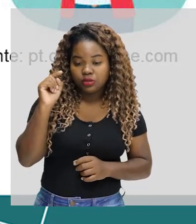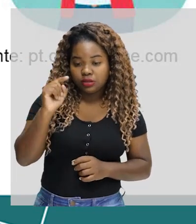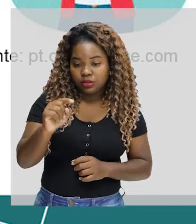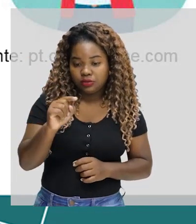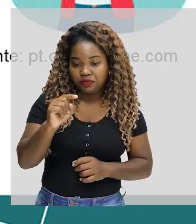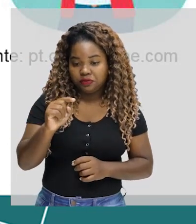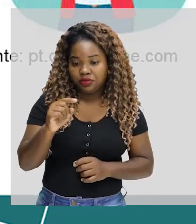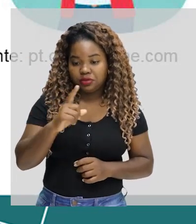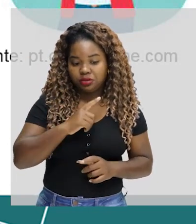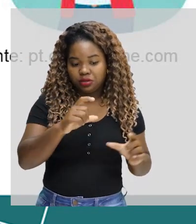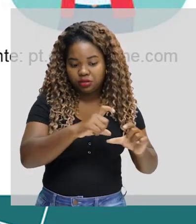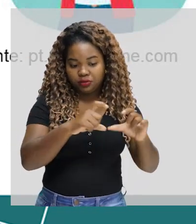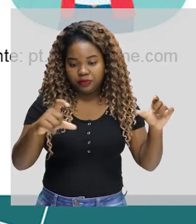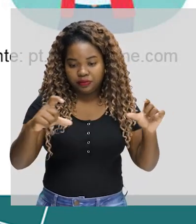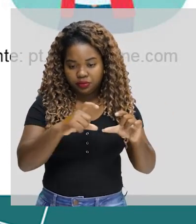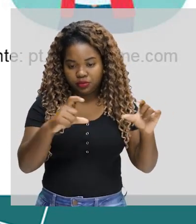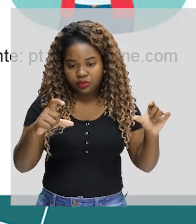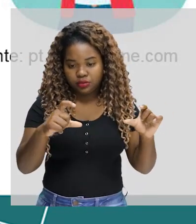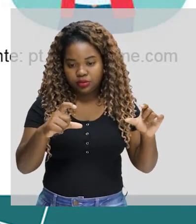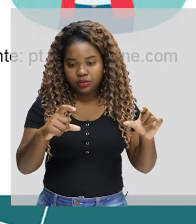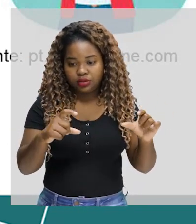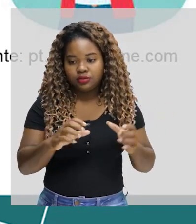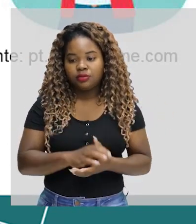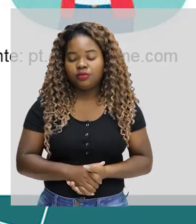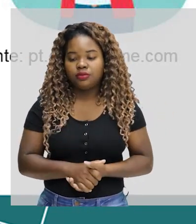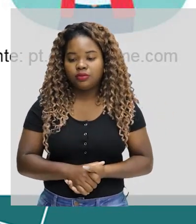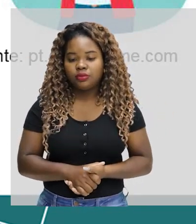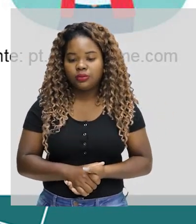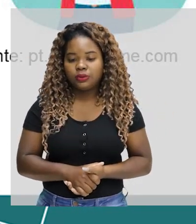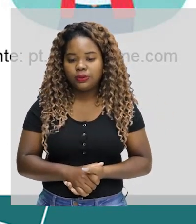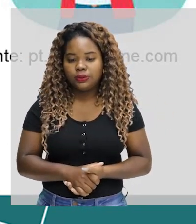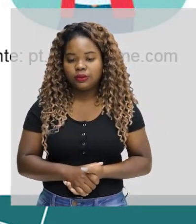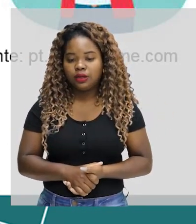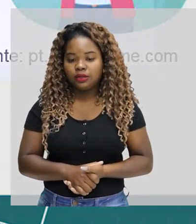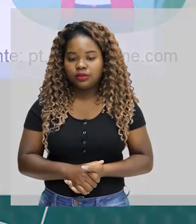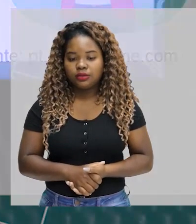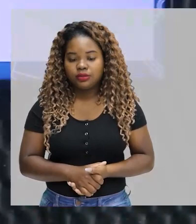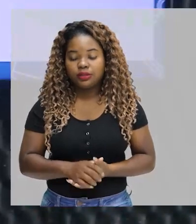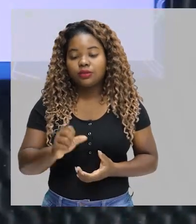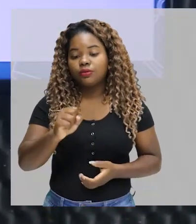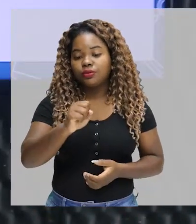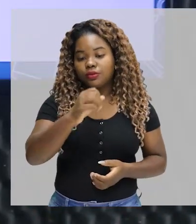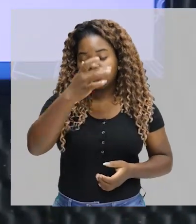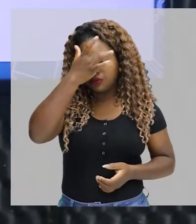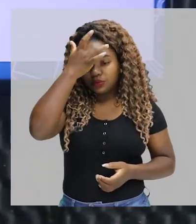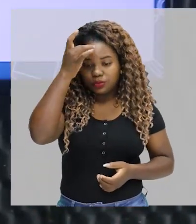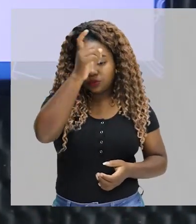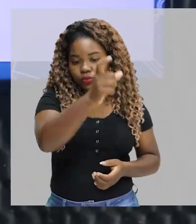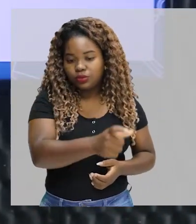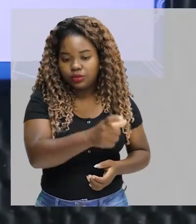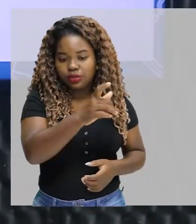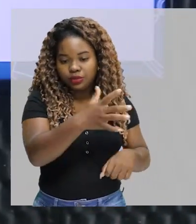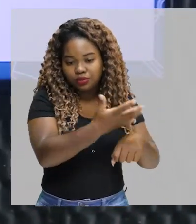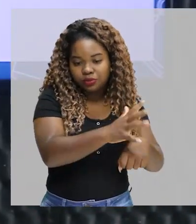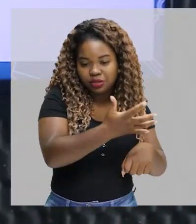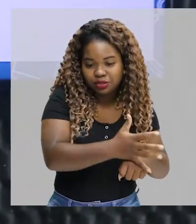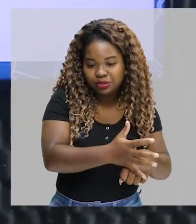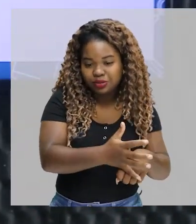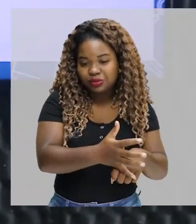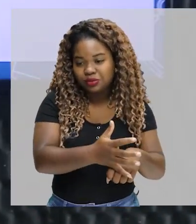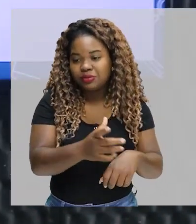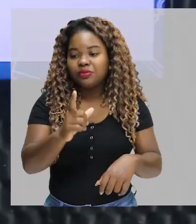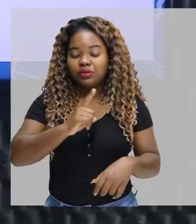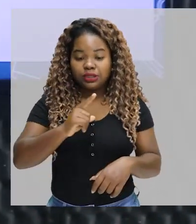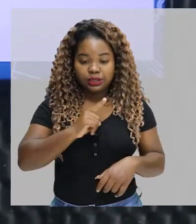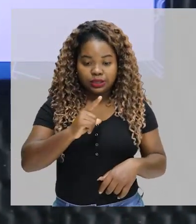faz e quem recebe é você mesmo. Então, é a ação que o sujeito pratica e recebe o impacto